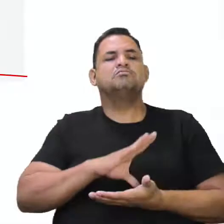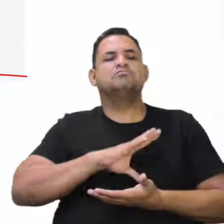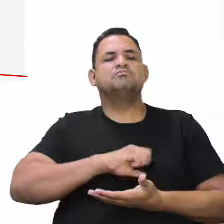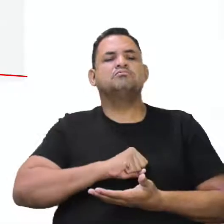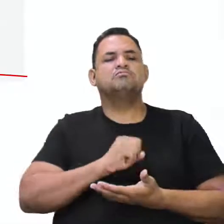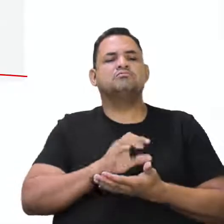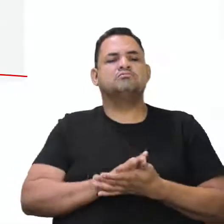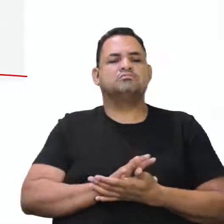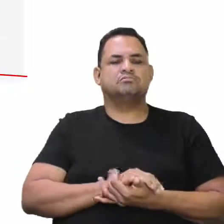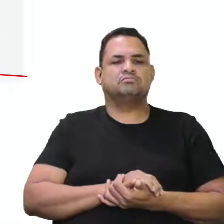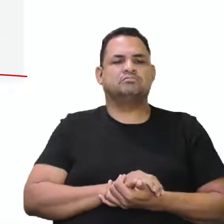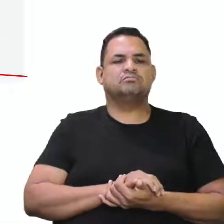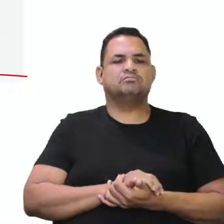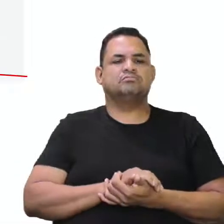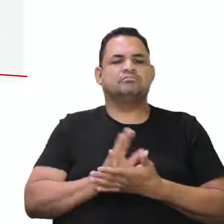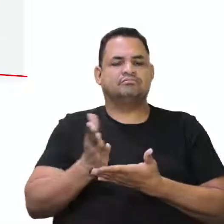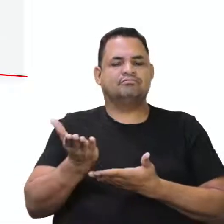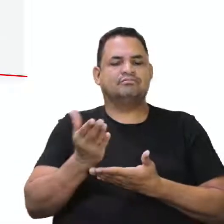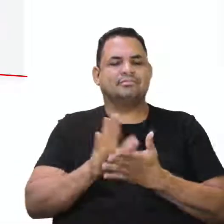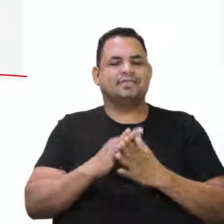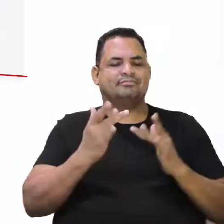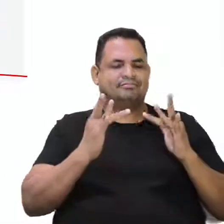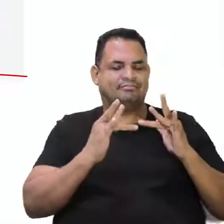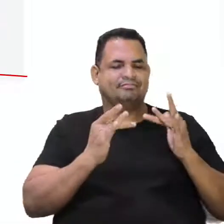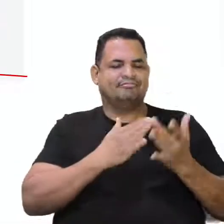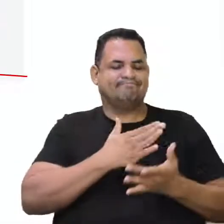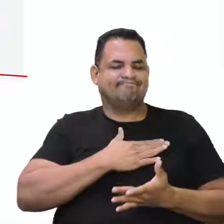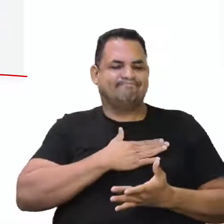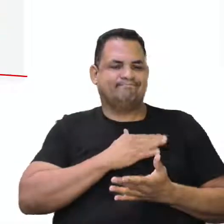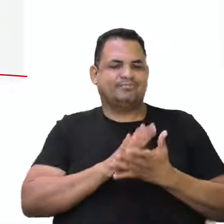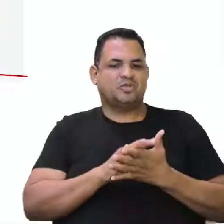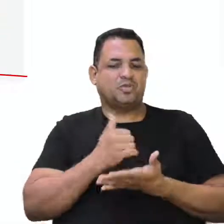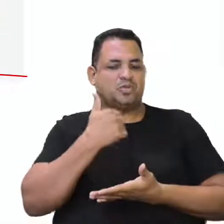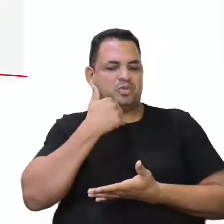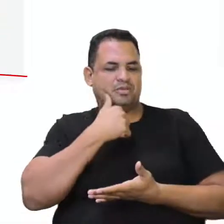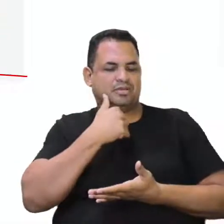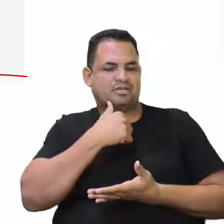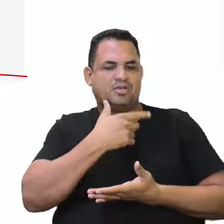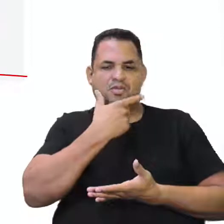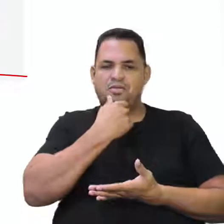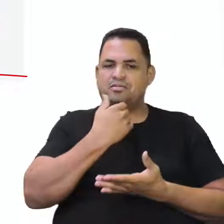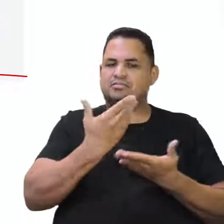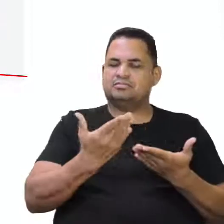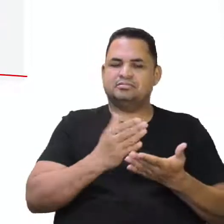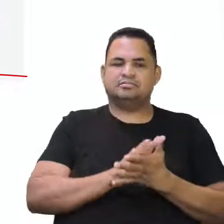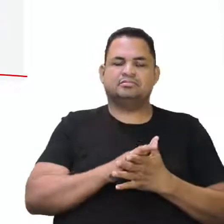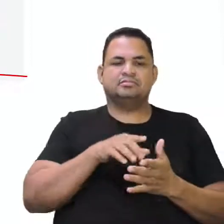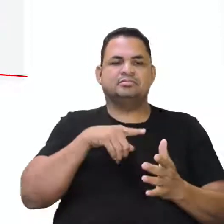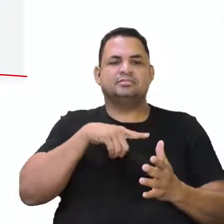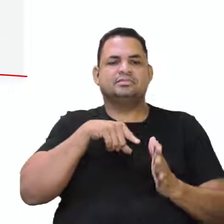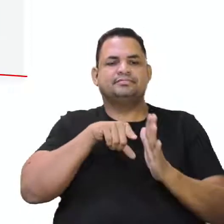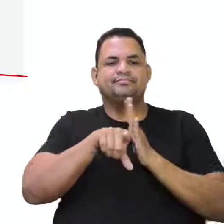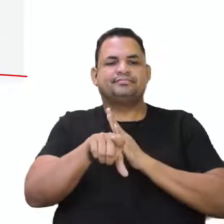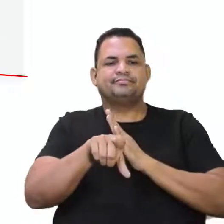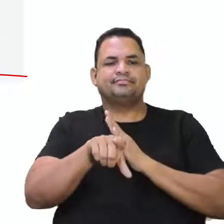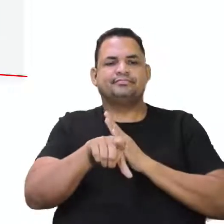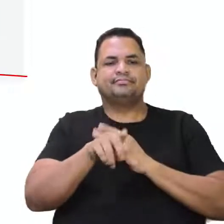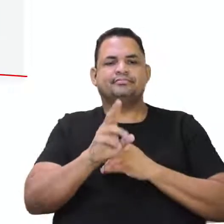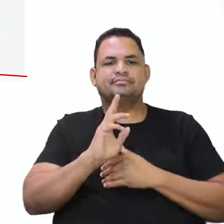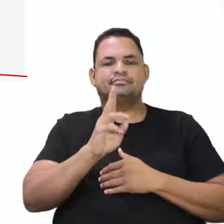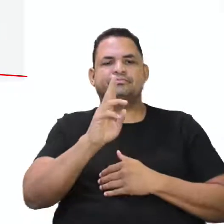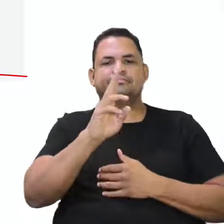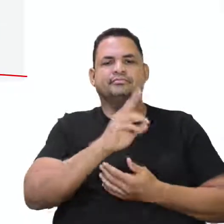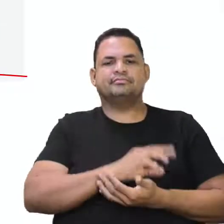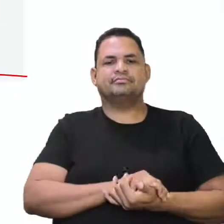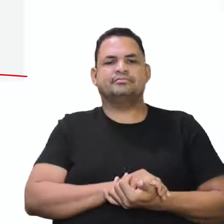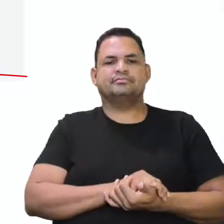be my Valentine, seja meu namorado ou namorada. E temos aí a pergunta que vai seguir